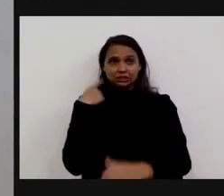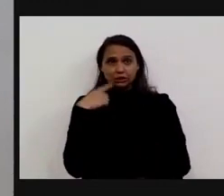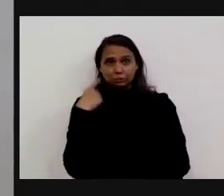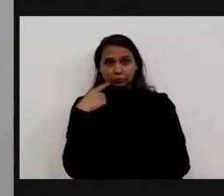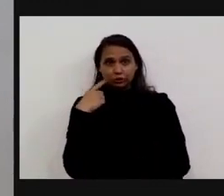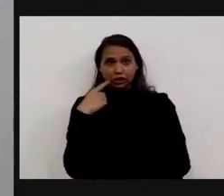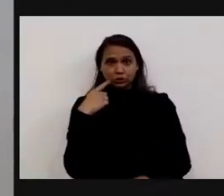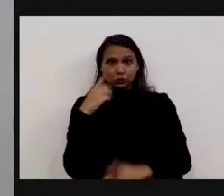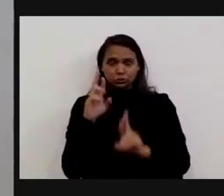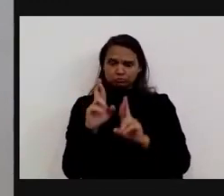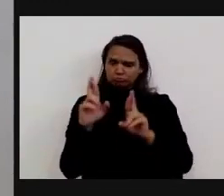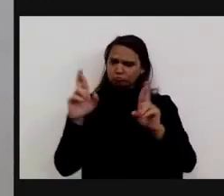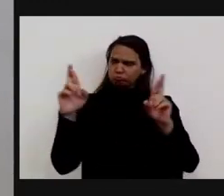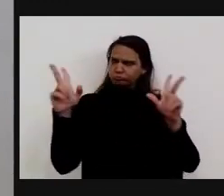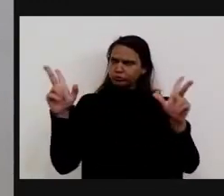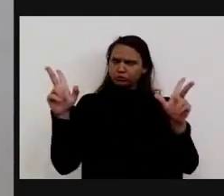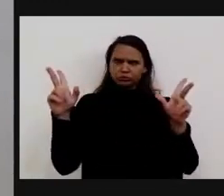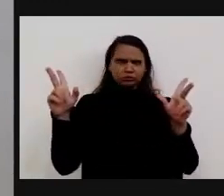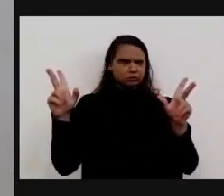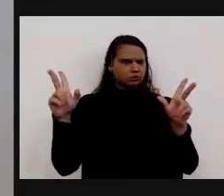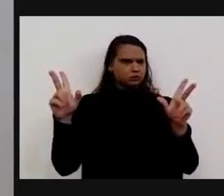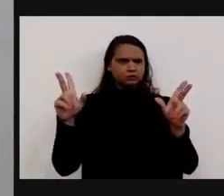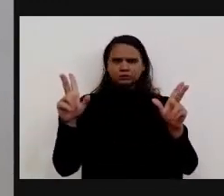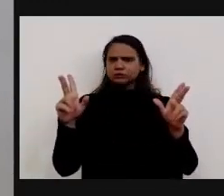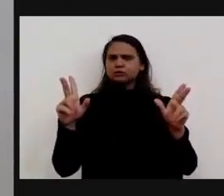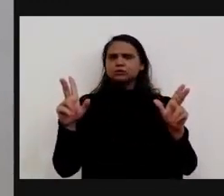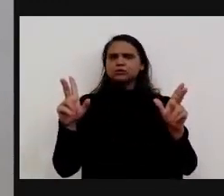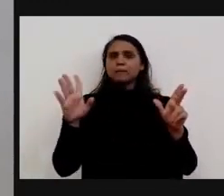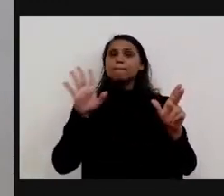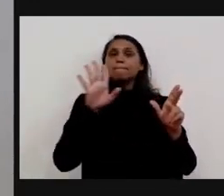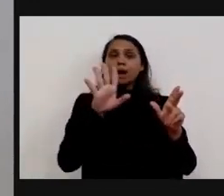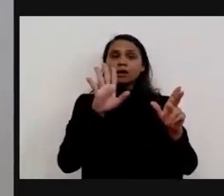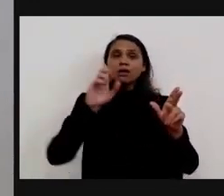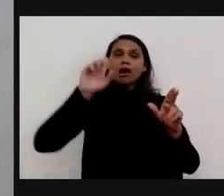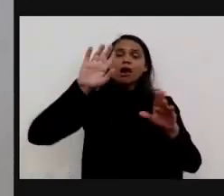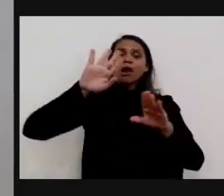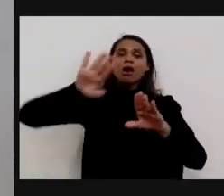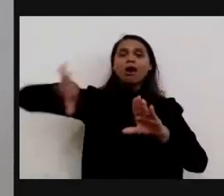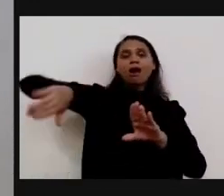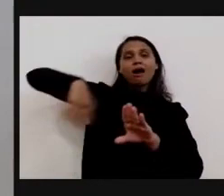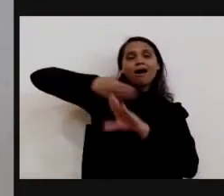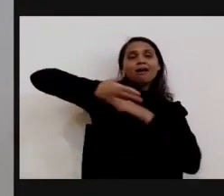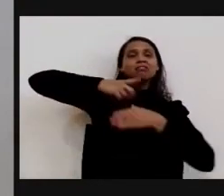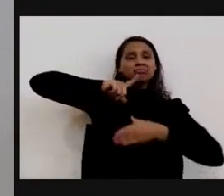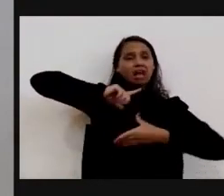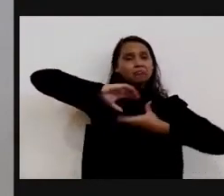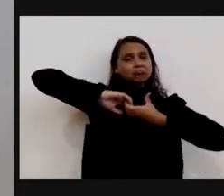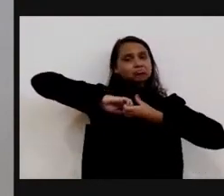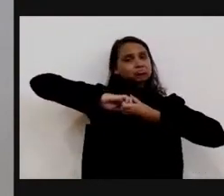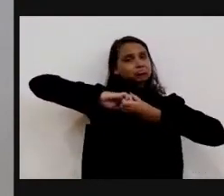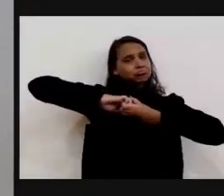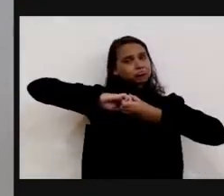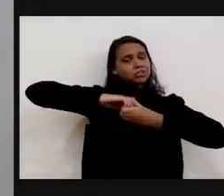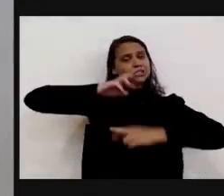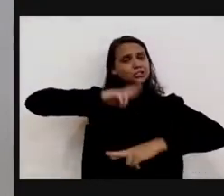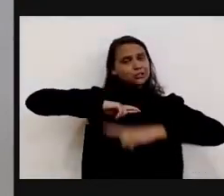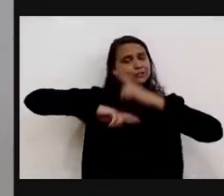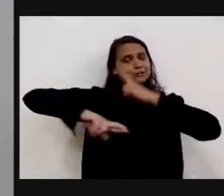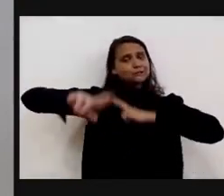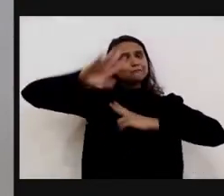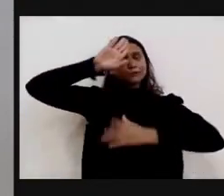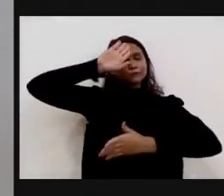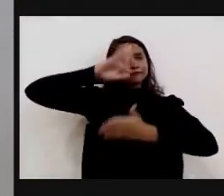opostos de posições ideológicas opostos mas que tem uma relação de confiança para